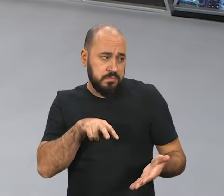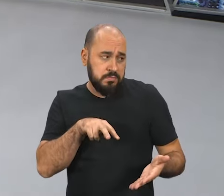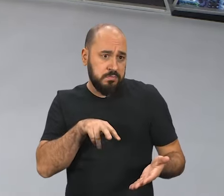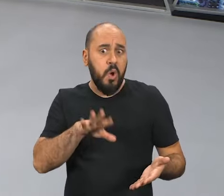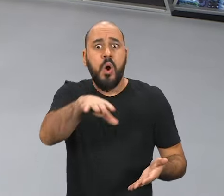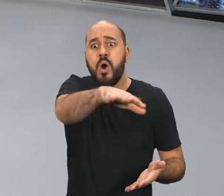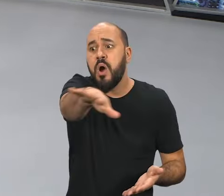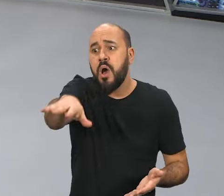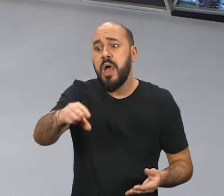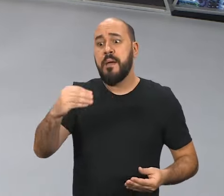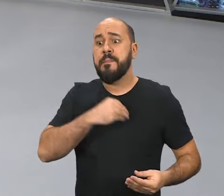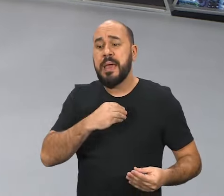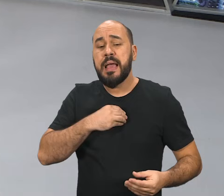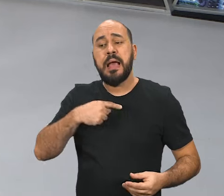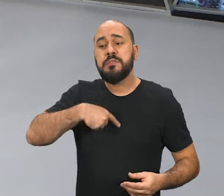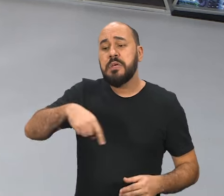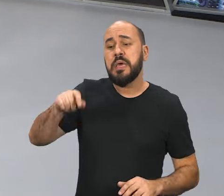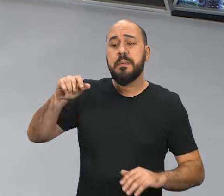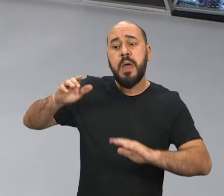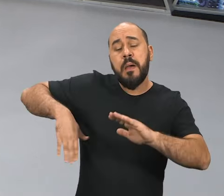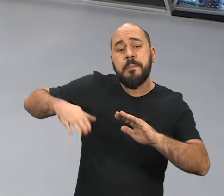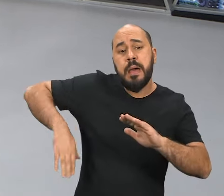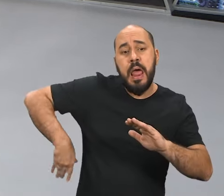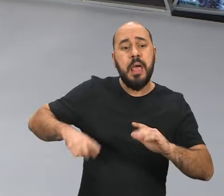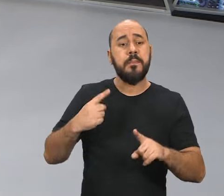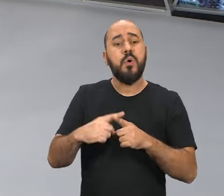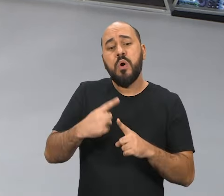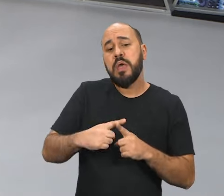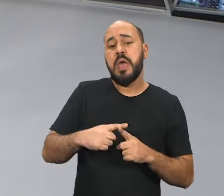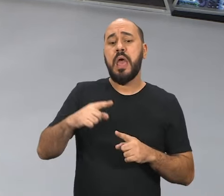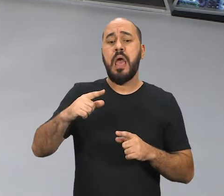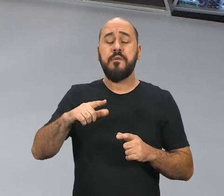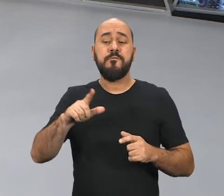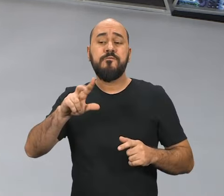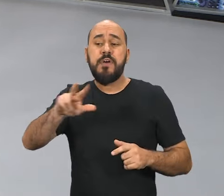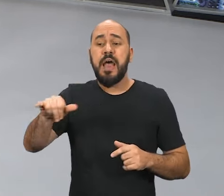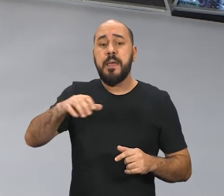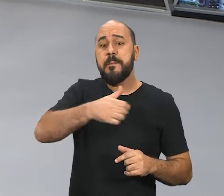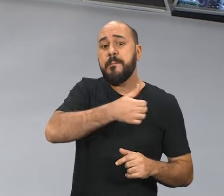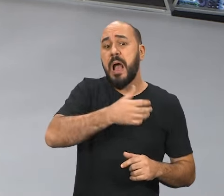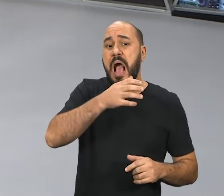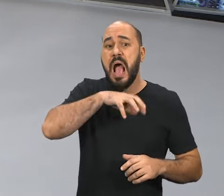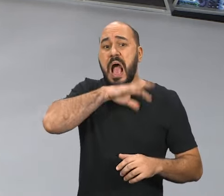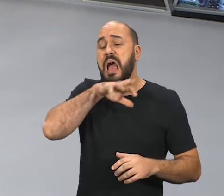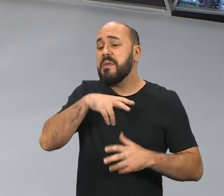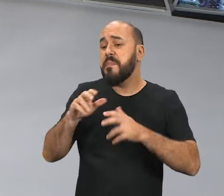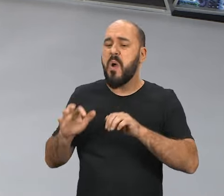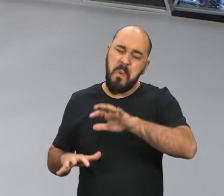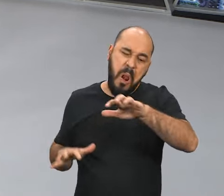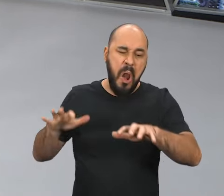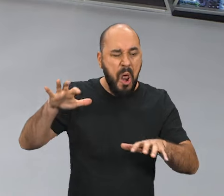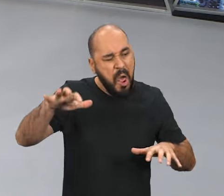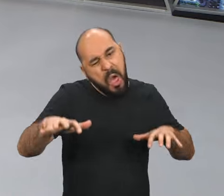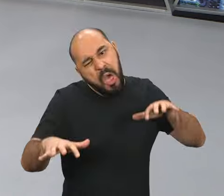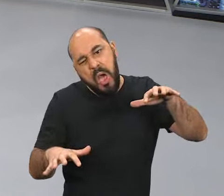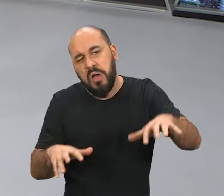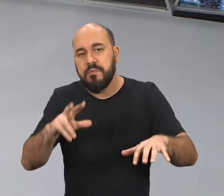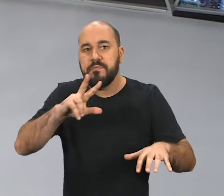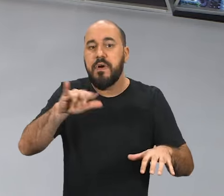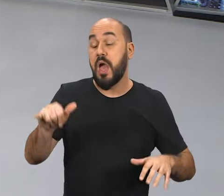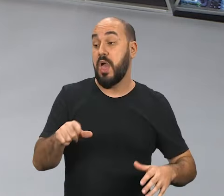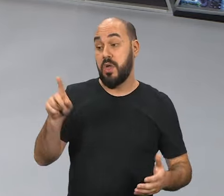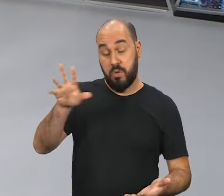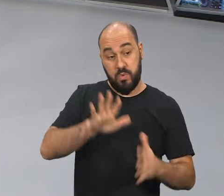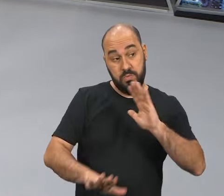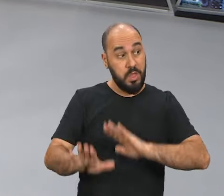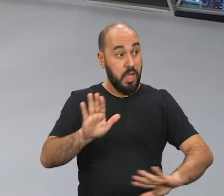igreja, irmãos, é pecado crente ir à praia, porque a besta vai sair do mar. Você imagina que